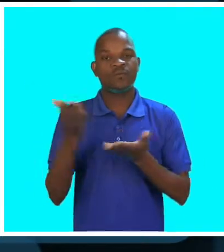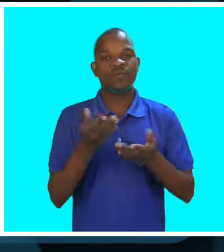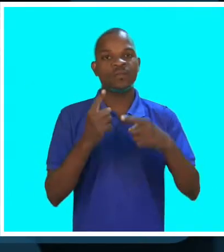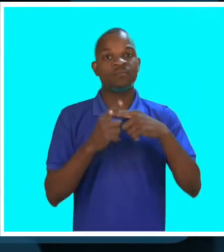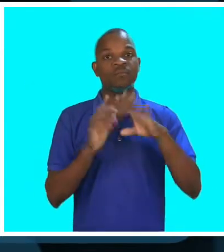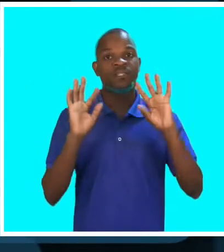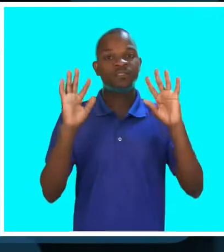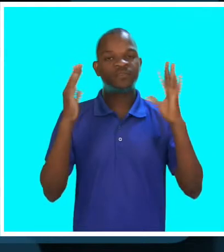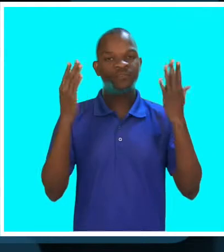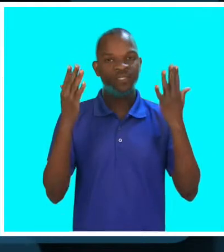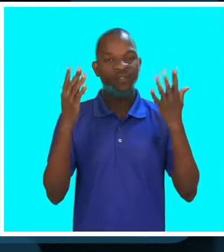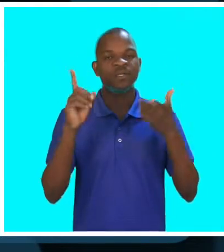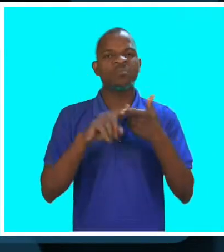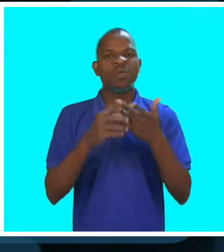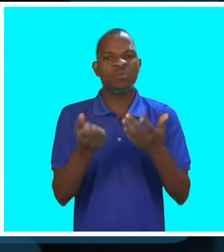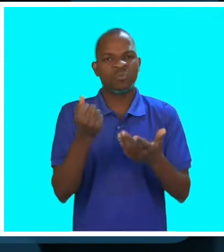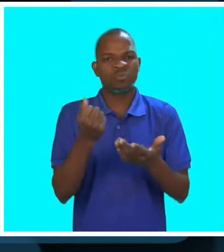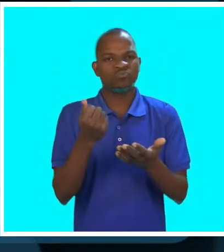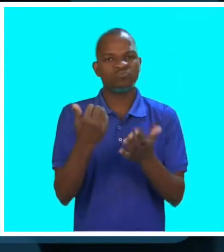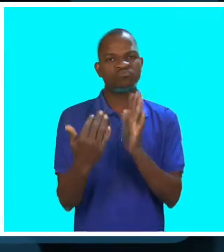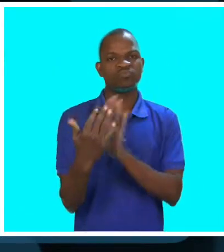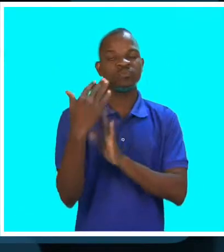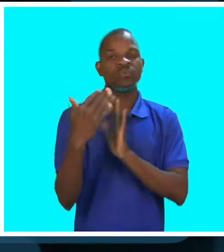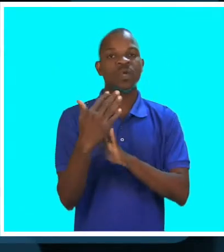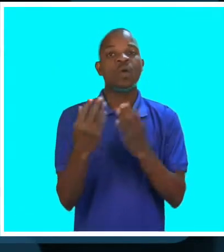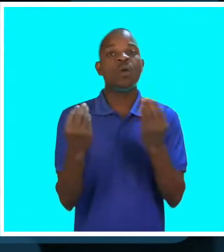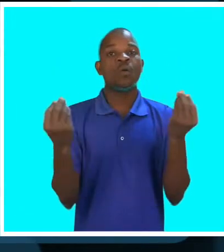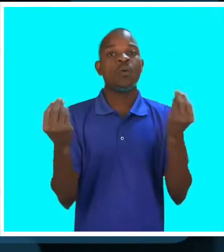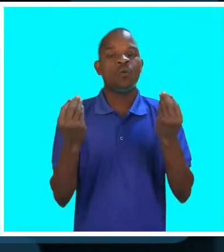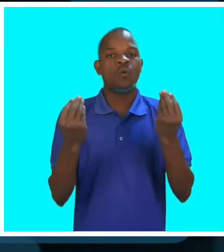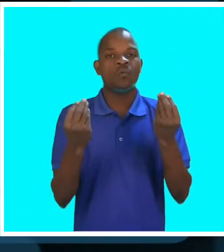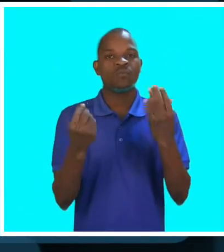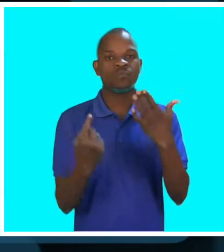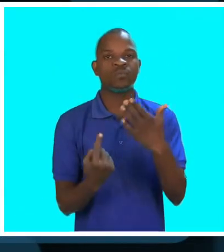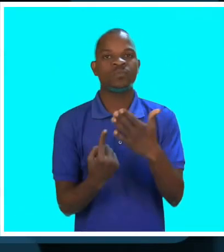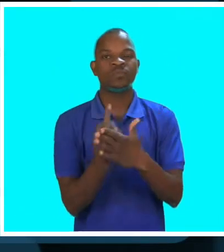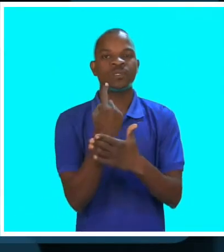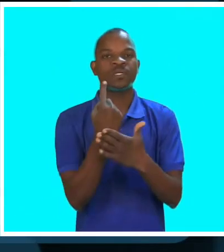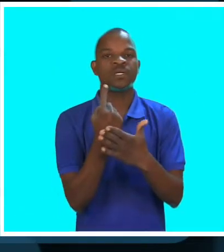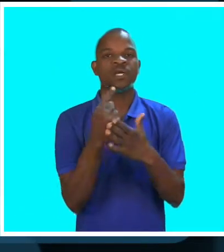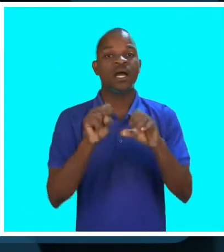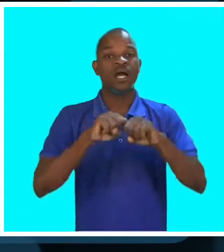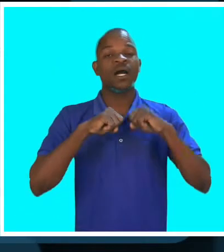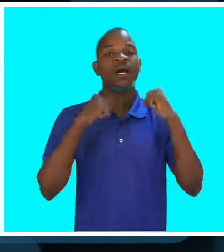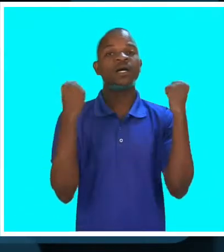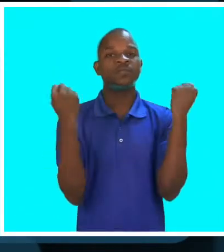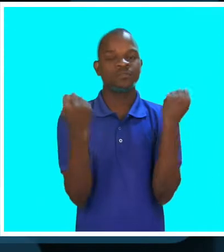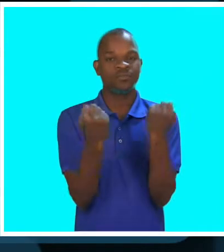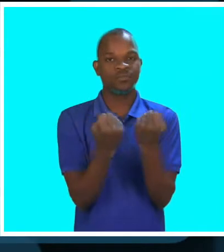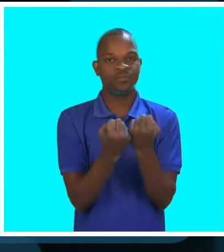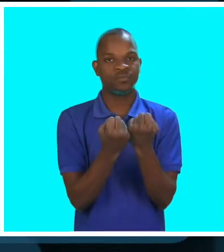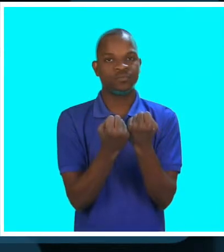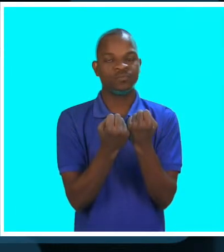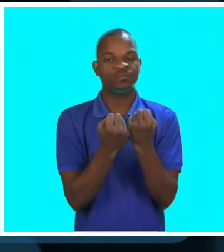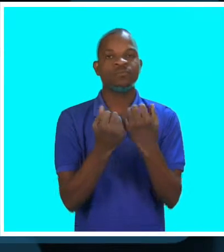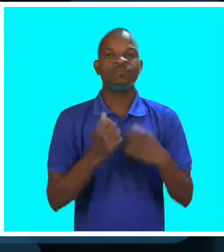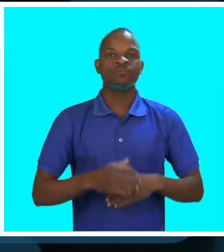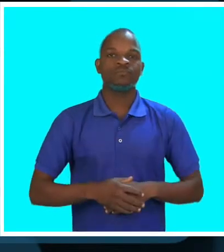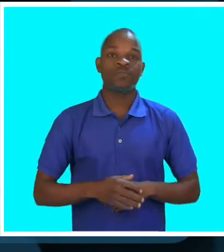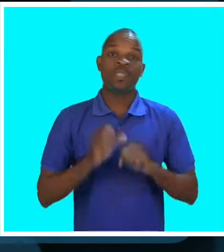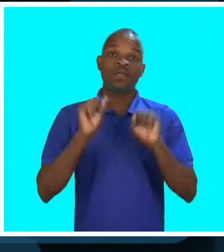e desde já podem encontrar um pouco o que motivou queria criar é esta